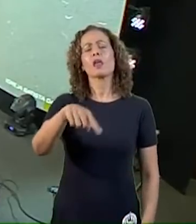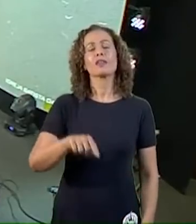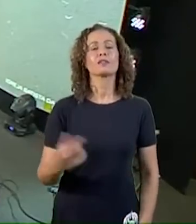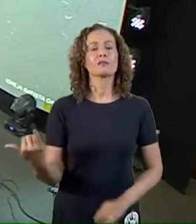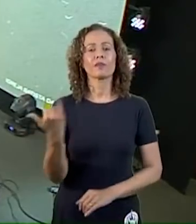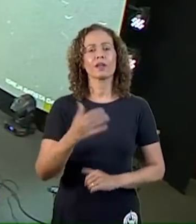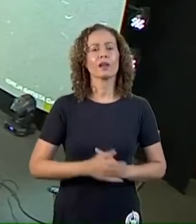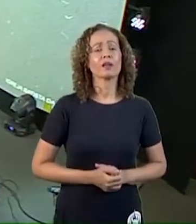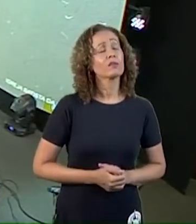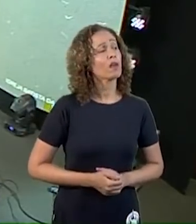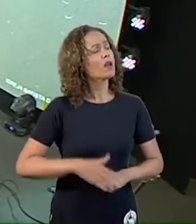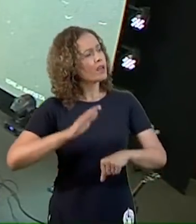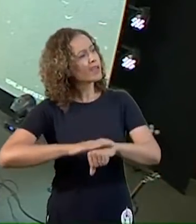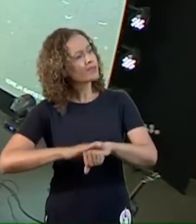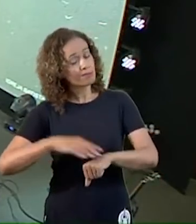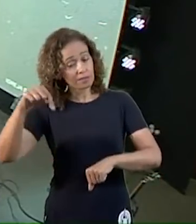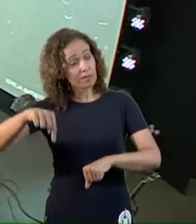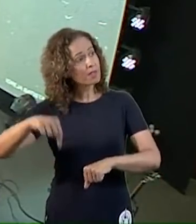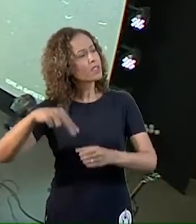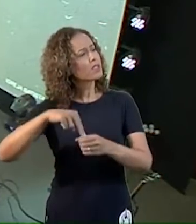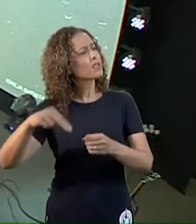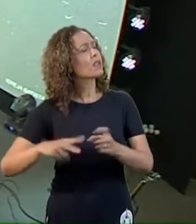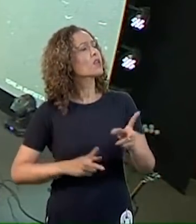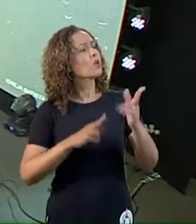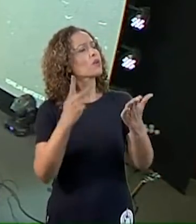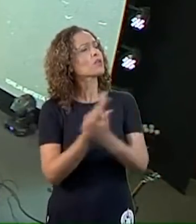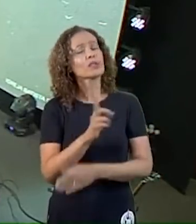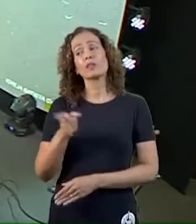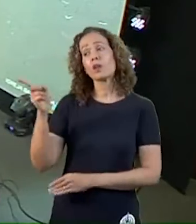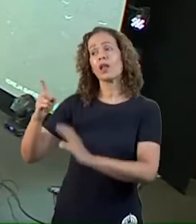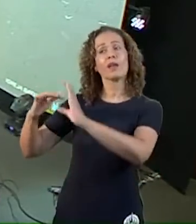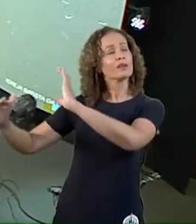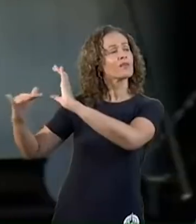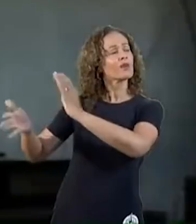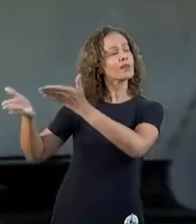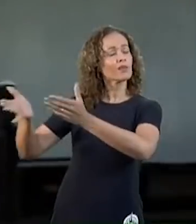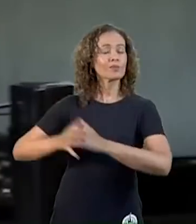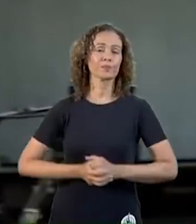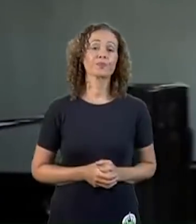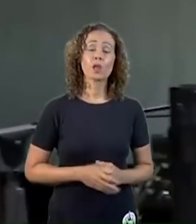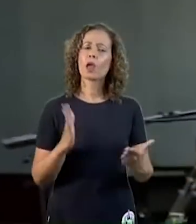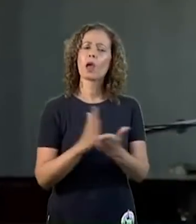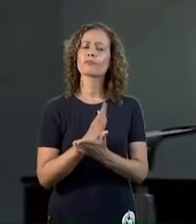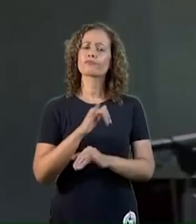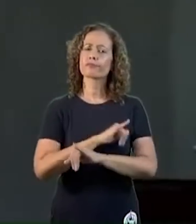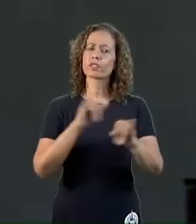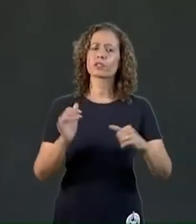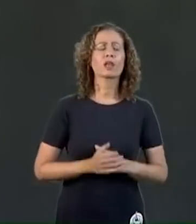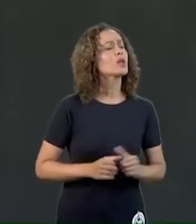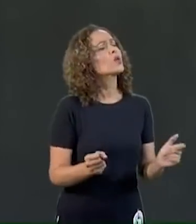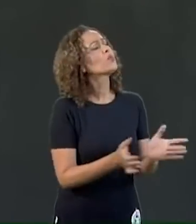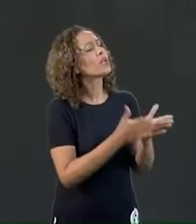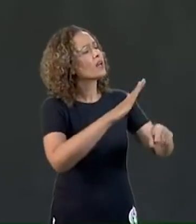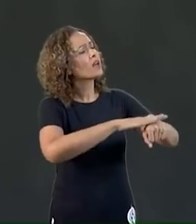o que ouvimos falar que o Senhor fez em Cafarnaum. Um dia os fariseus chegaram para Jesus e falaram assim, faz um milagre para a gente ver.